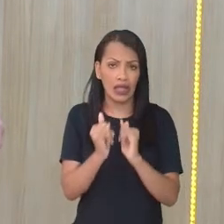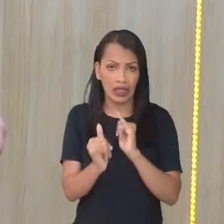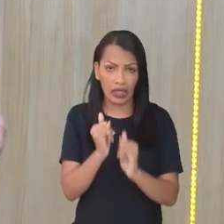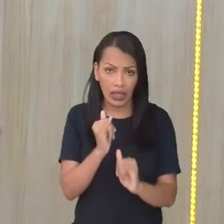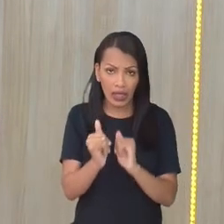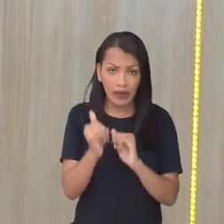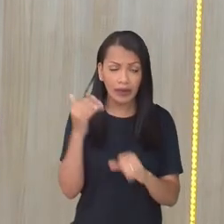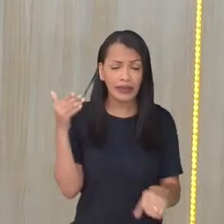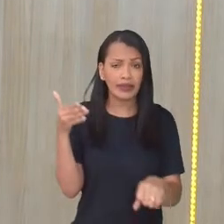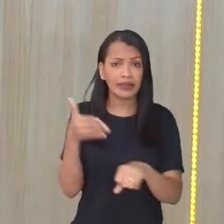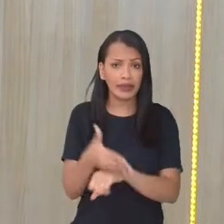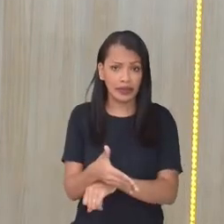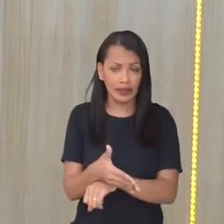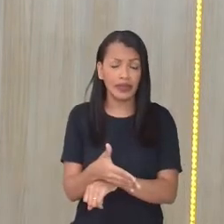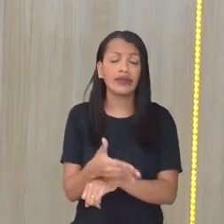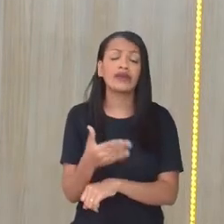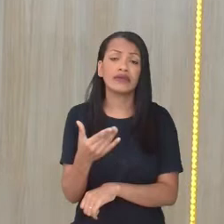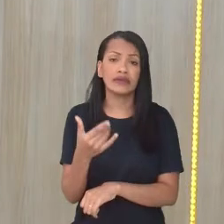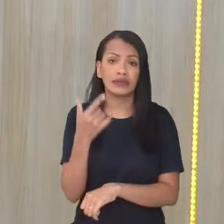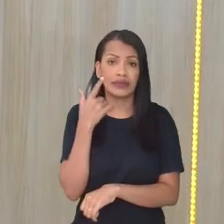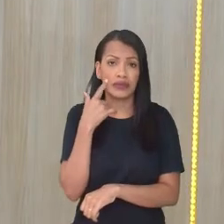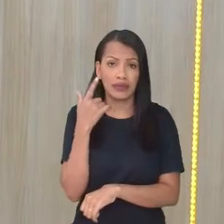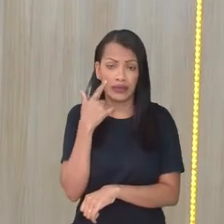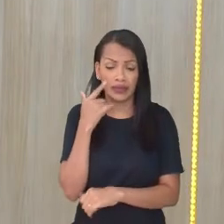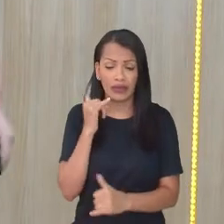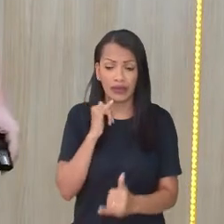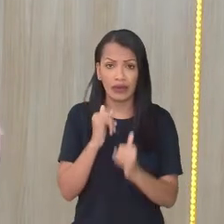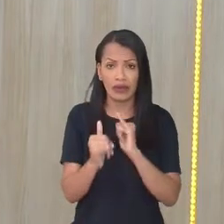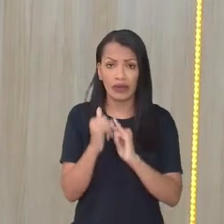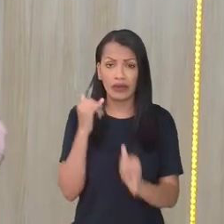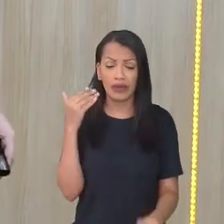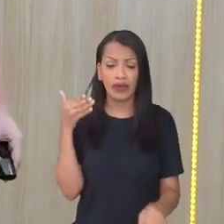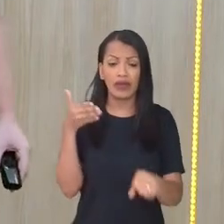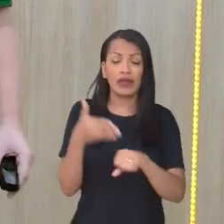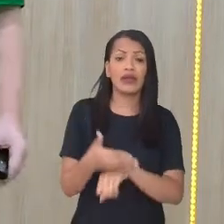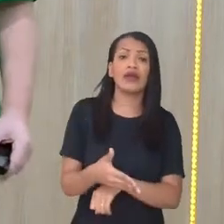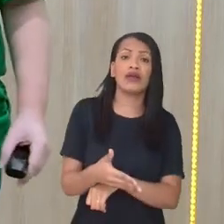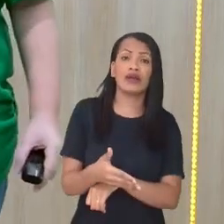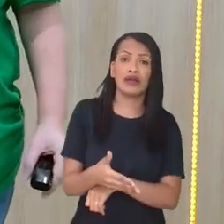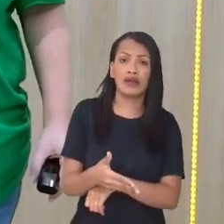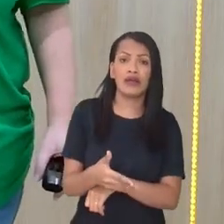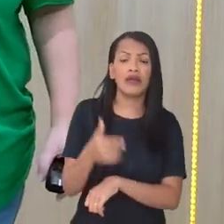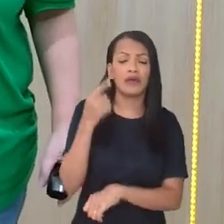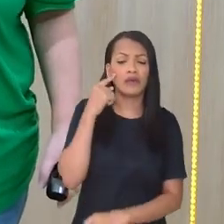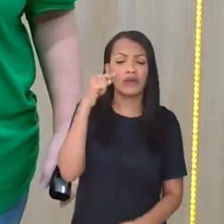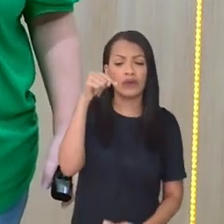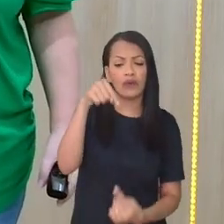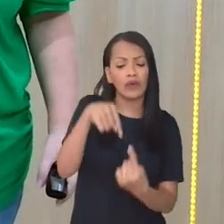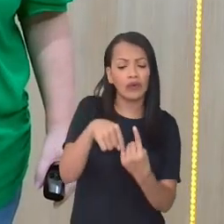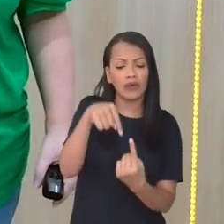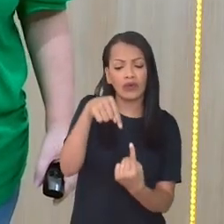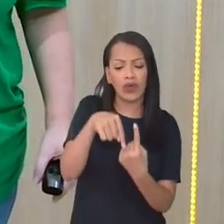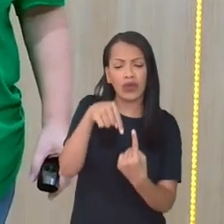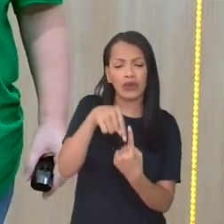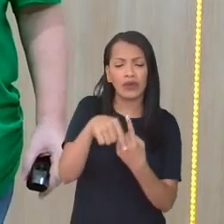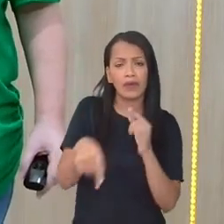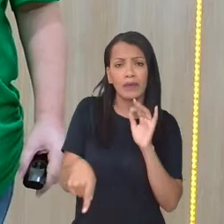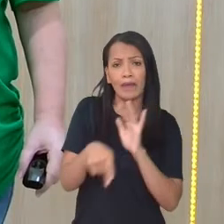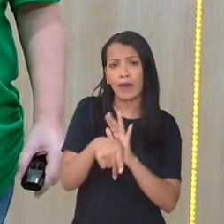no aplicativo. A partir do momento que você entra, quem que assume os dados, quem é que